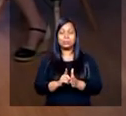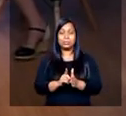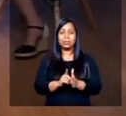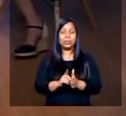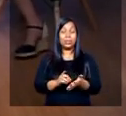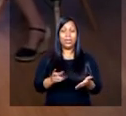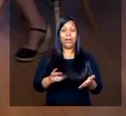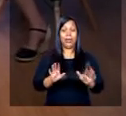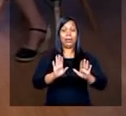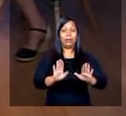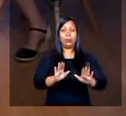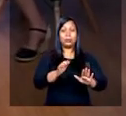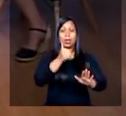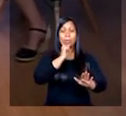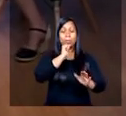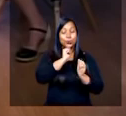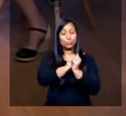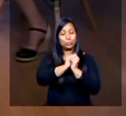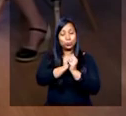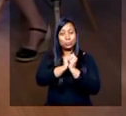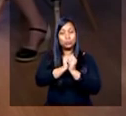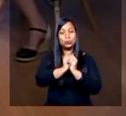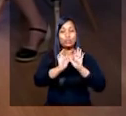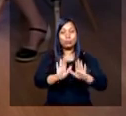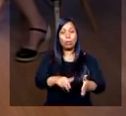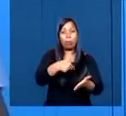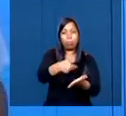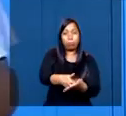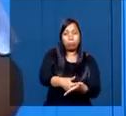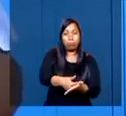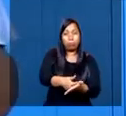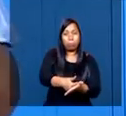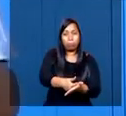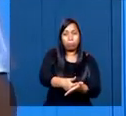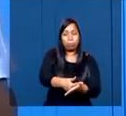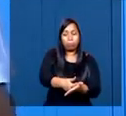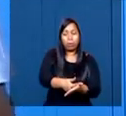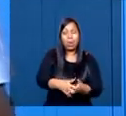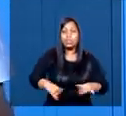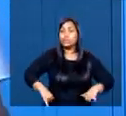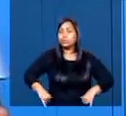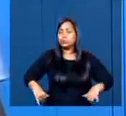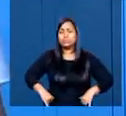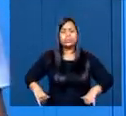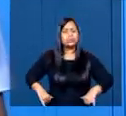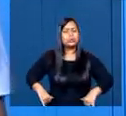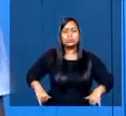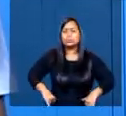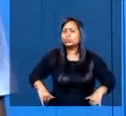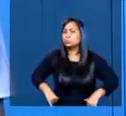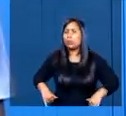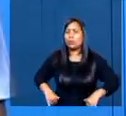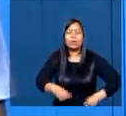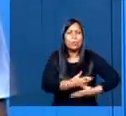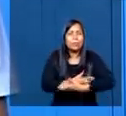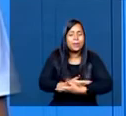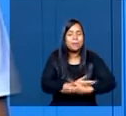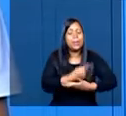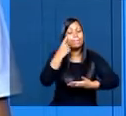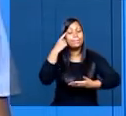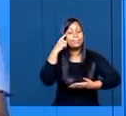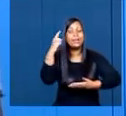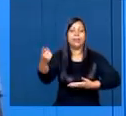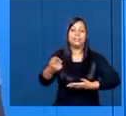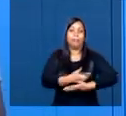não puderam ficar com a sua mãe, foi ficar na UTI, e nessa UTI ela sofreu todas as coisas que um bebê, né, vocês imaginem, né,